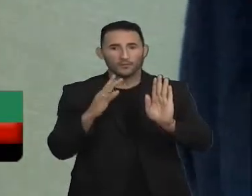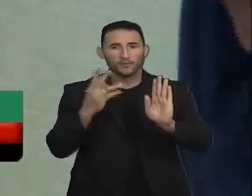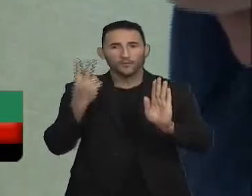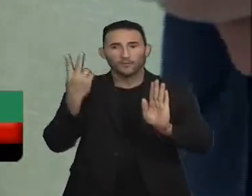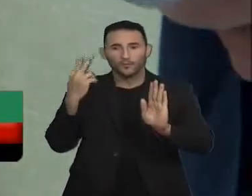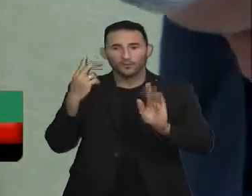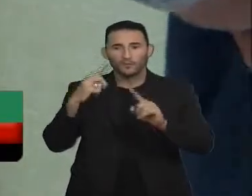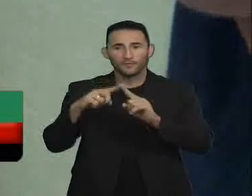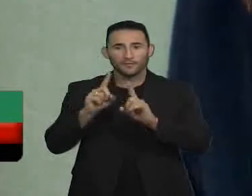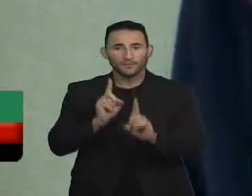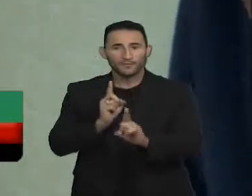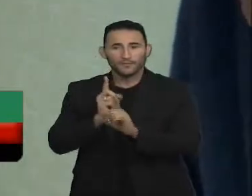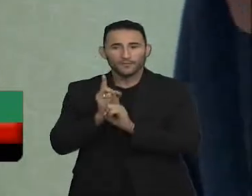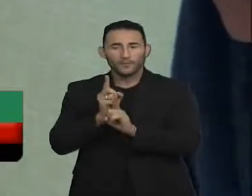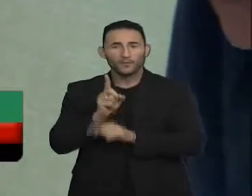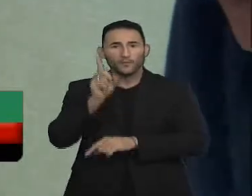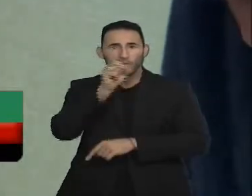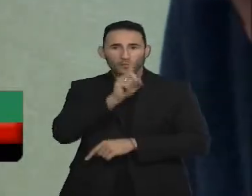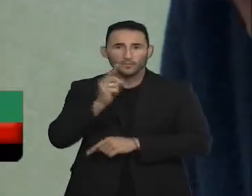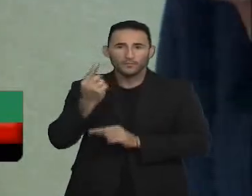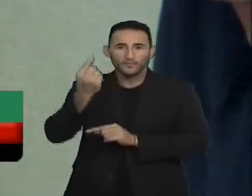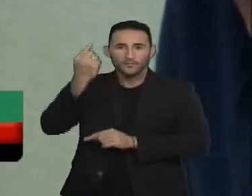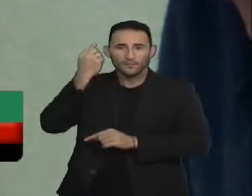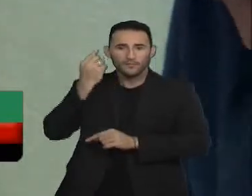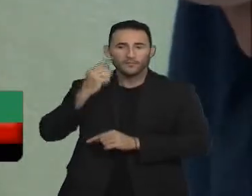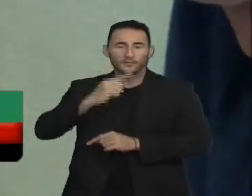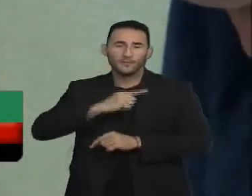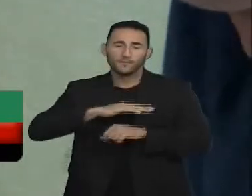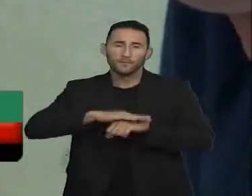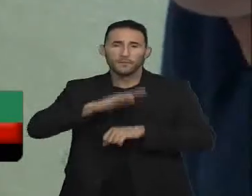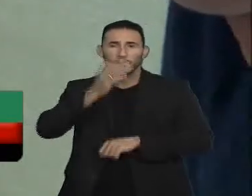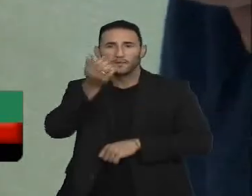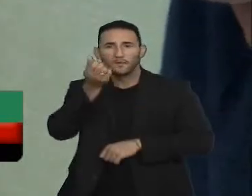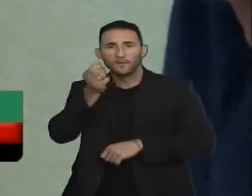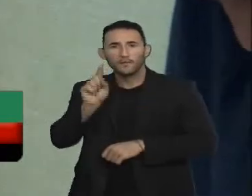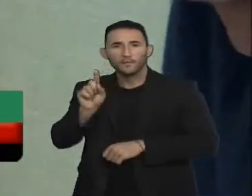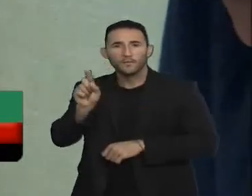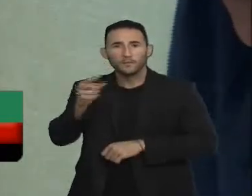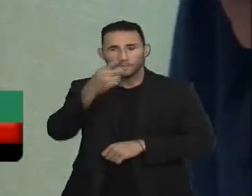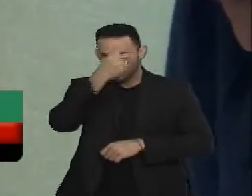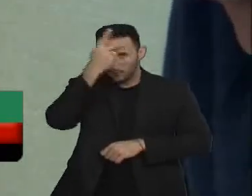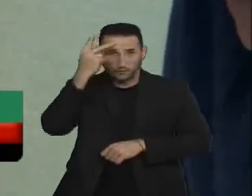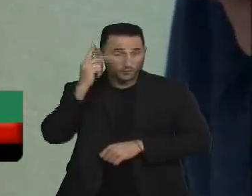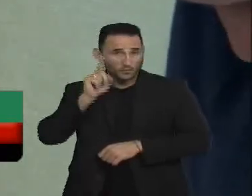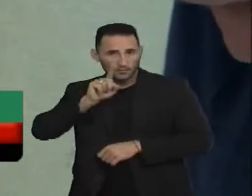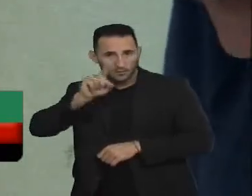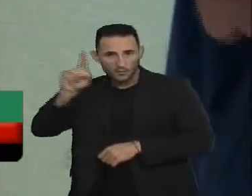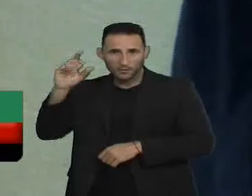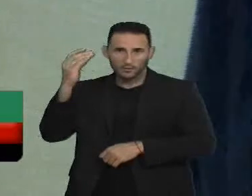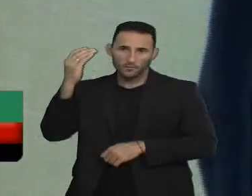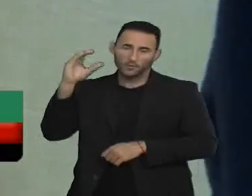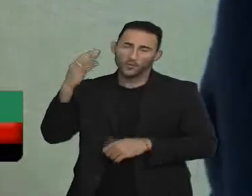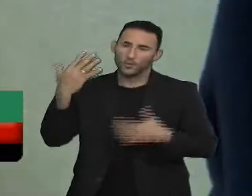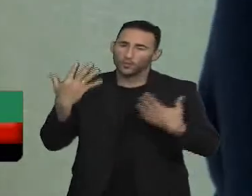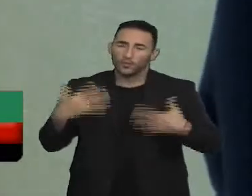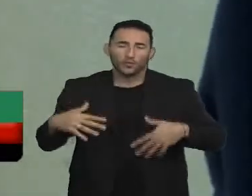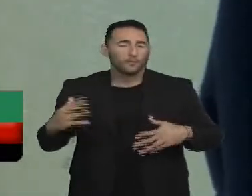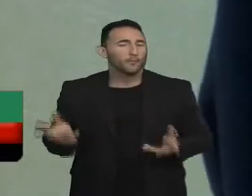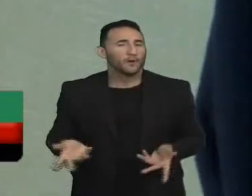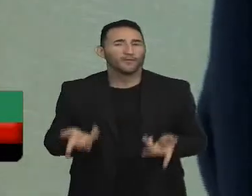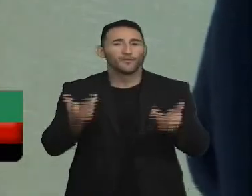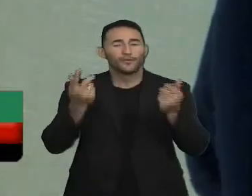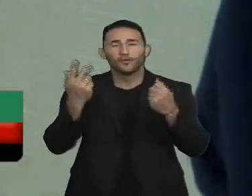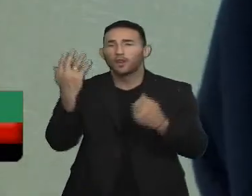encontro, que foi no domingo, onde teve mais de 6 mil pessoas em Carapicuíba. Foi maravilhoso, foi